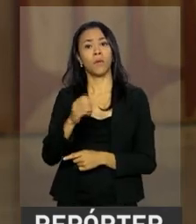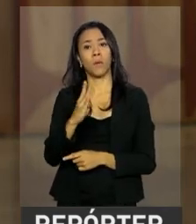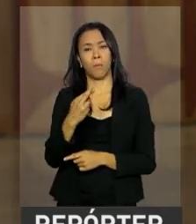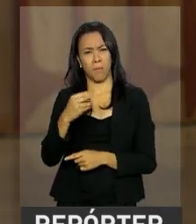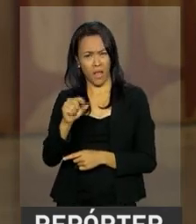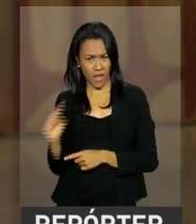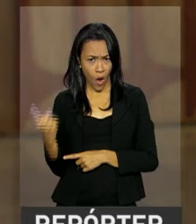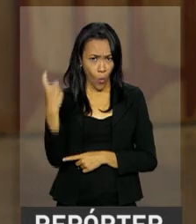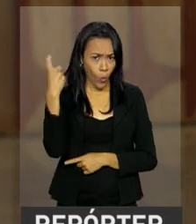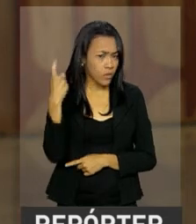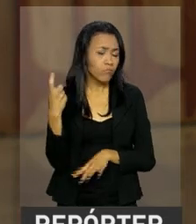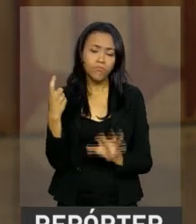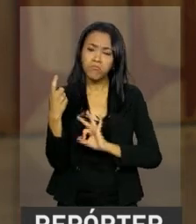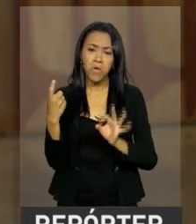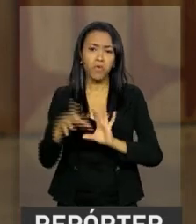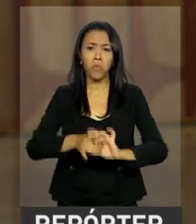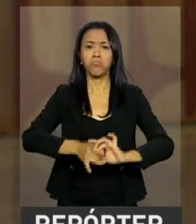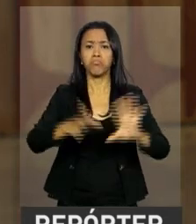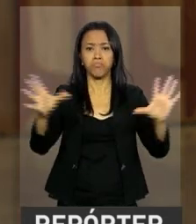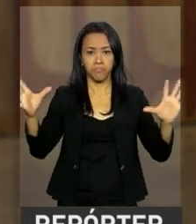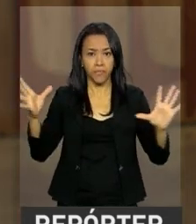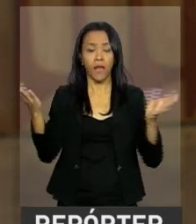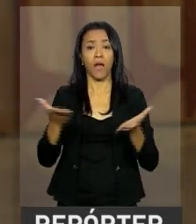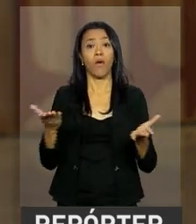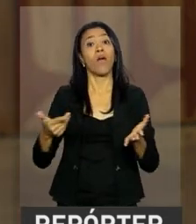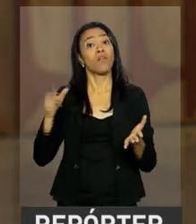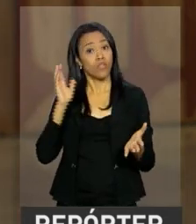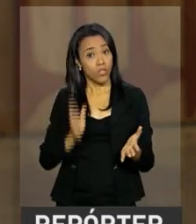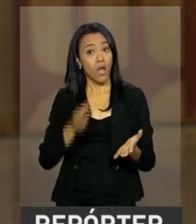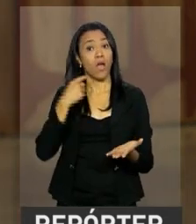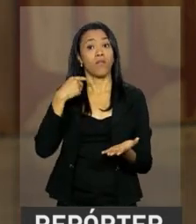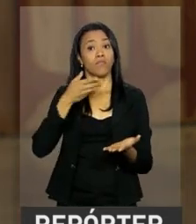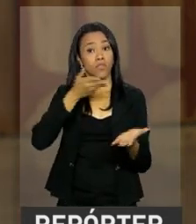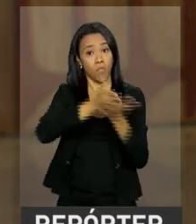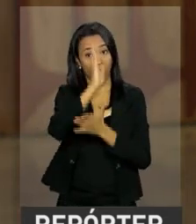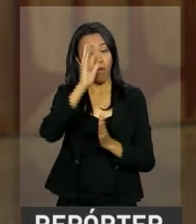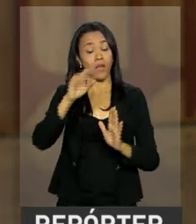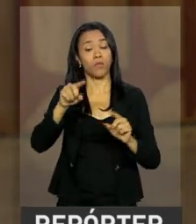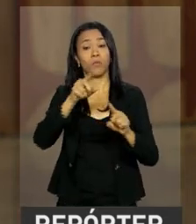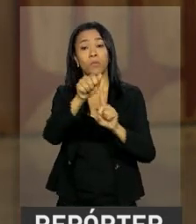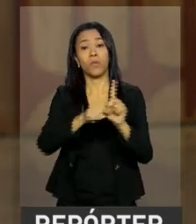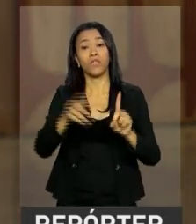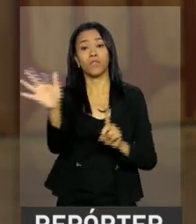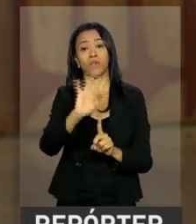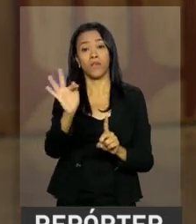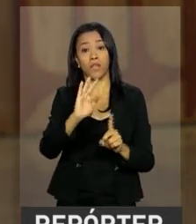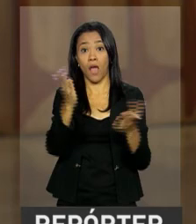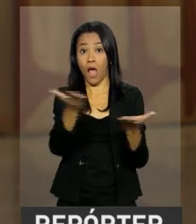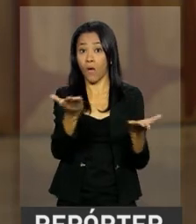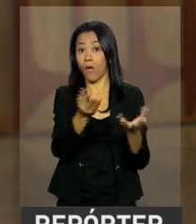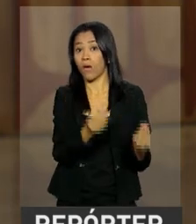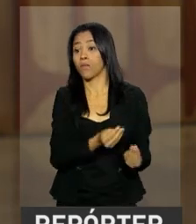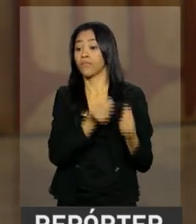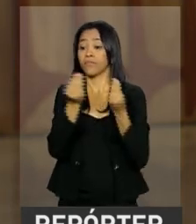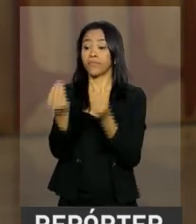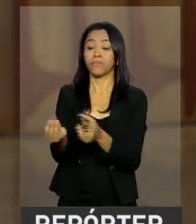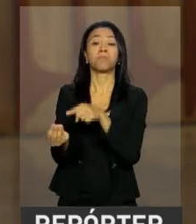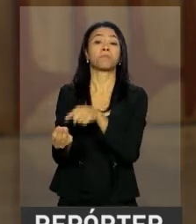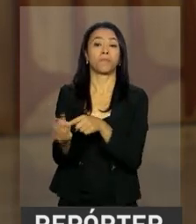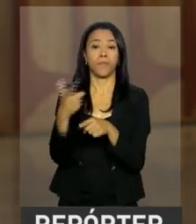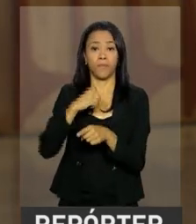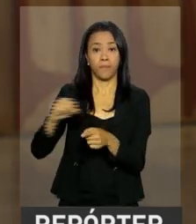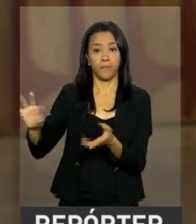pré-sal no país. Essa medida ela já havia sido aprovada em fevereiro e agora, como você disse, ela segue para a sanção